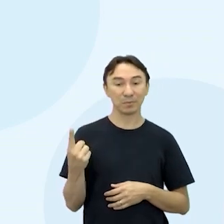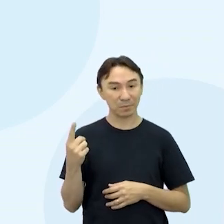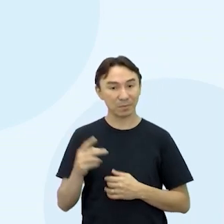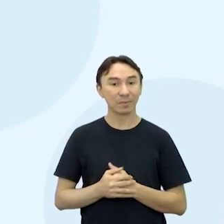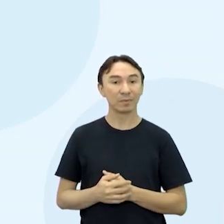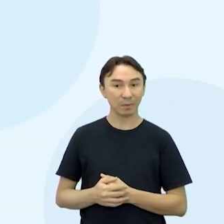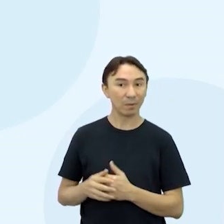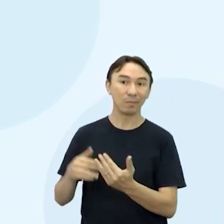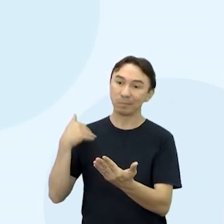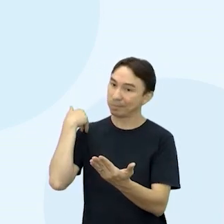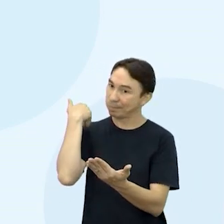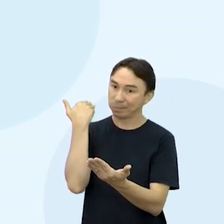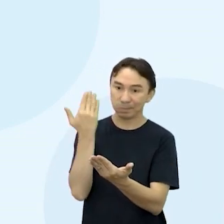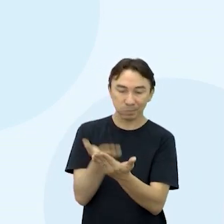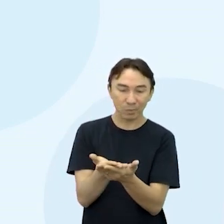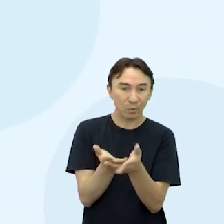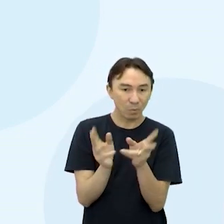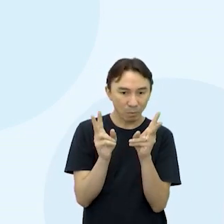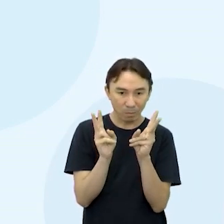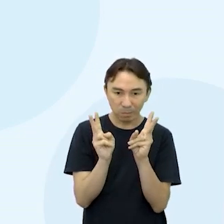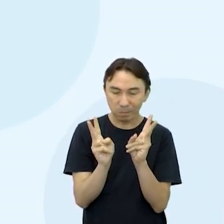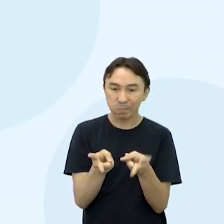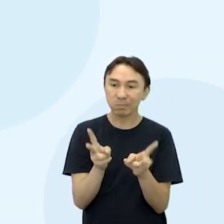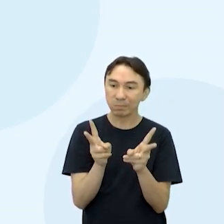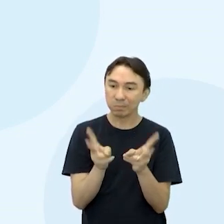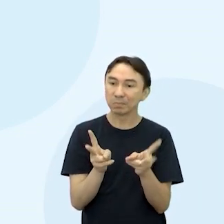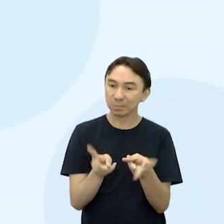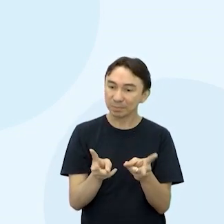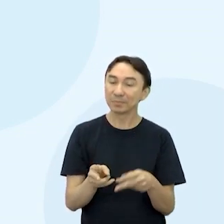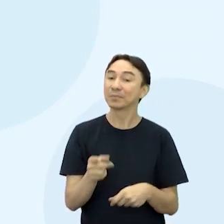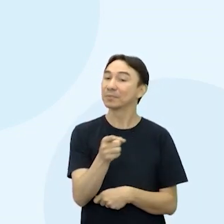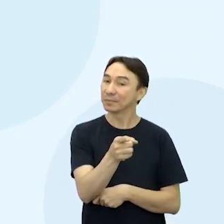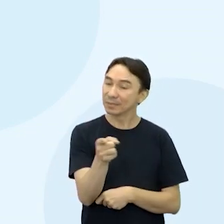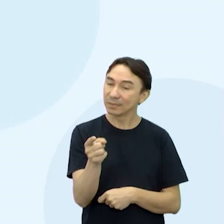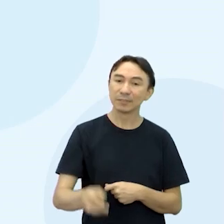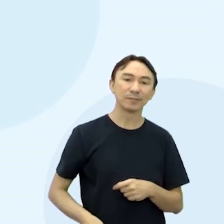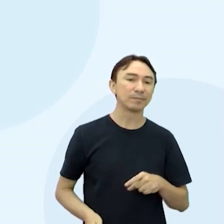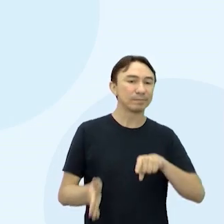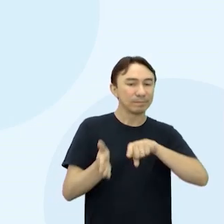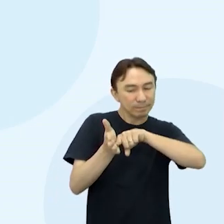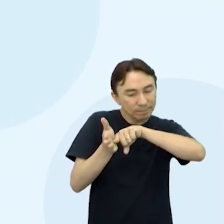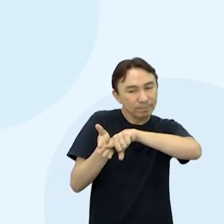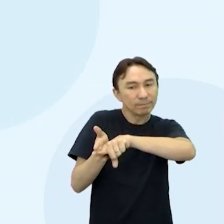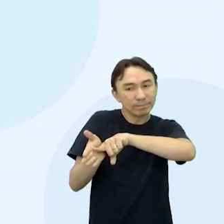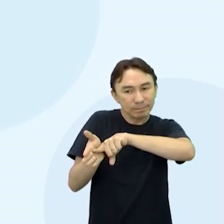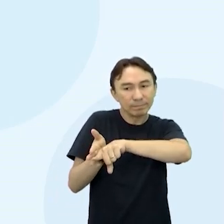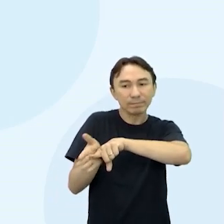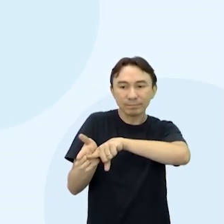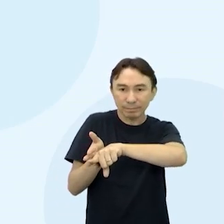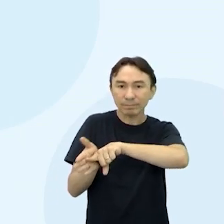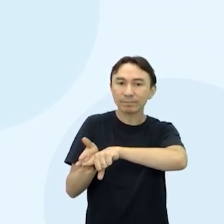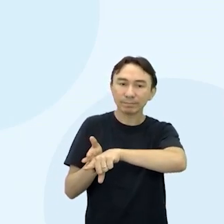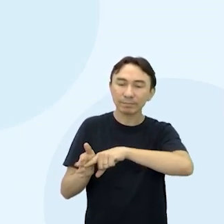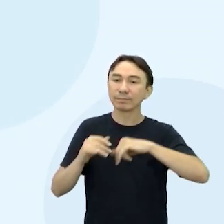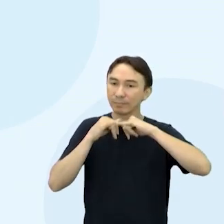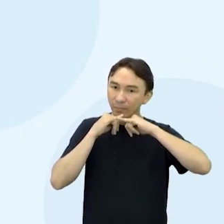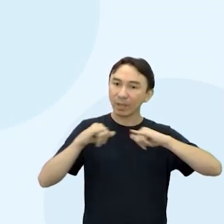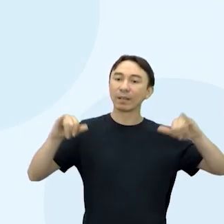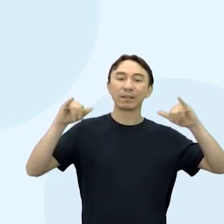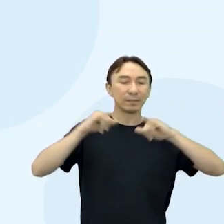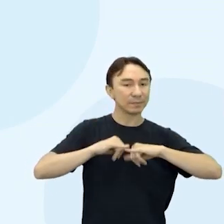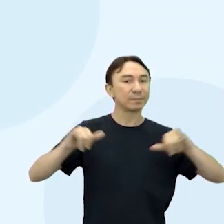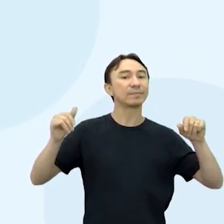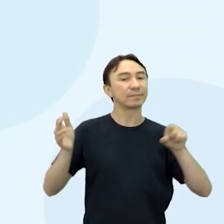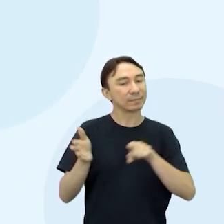estou te dando recursos que você vai utilizar para pesquisar notícias ao longo de todo este observatório. Ou